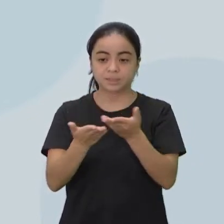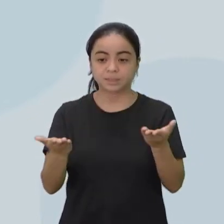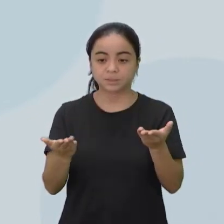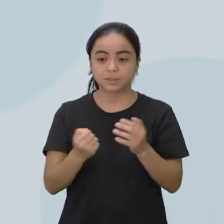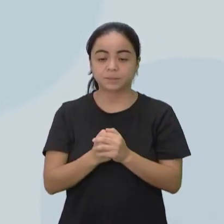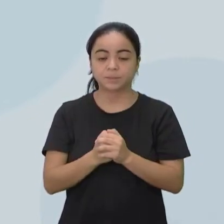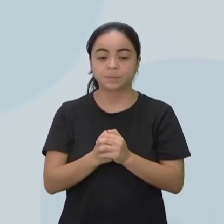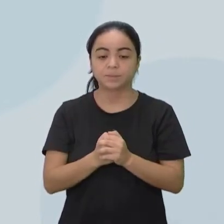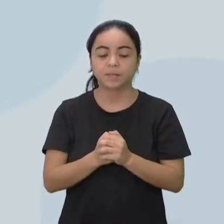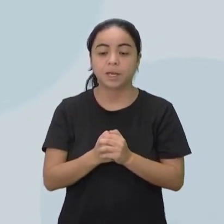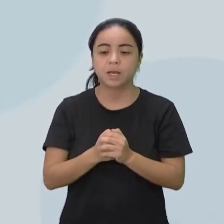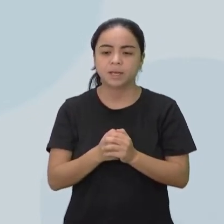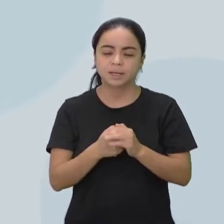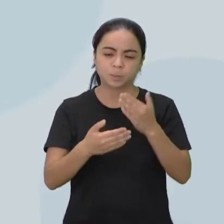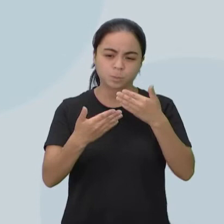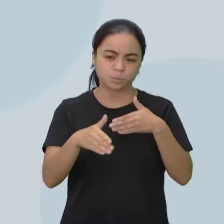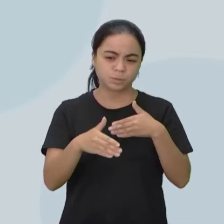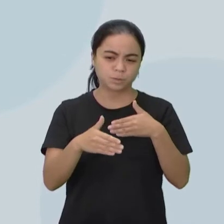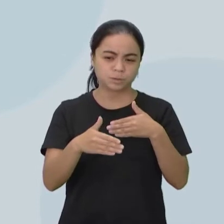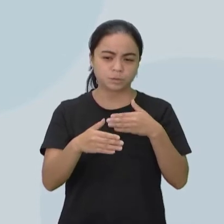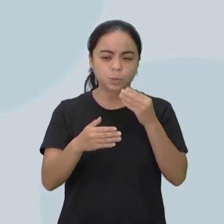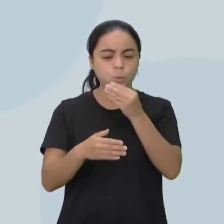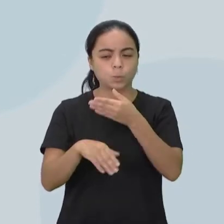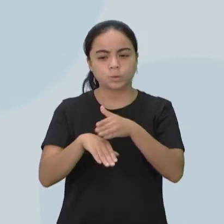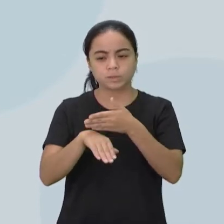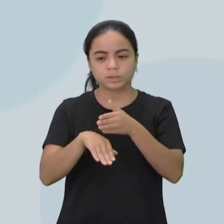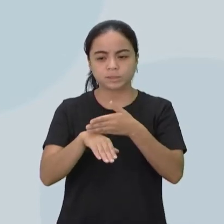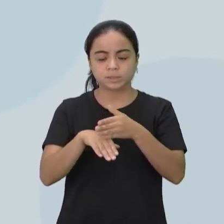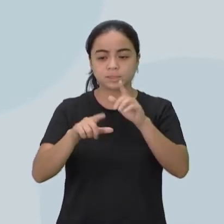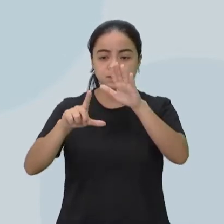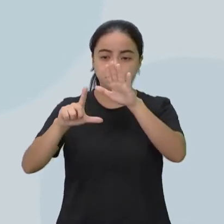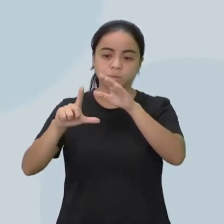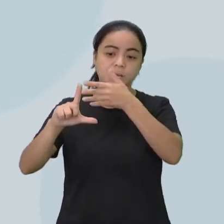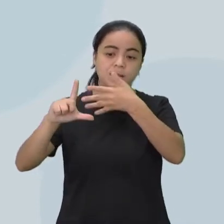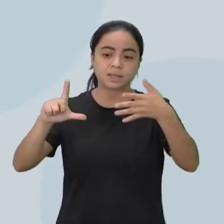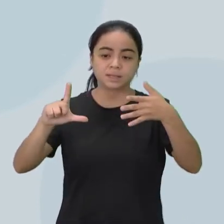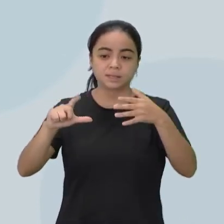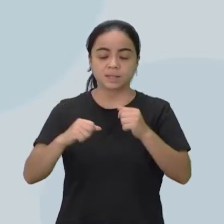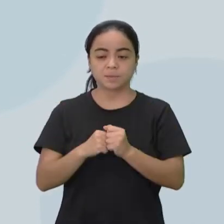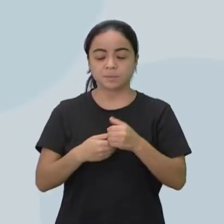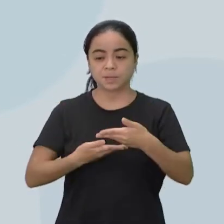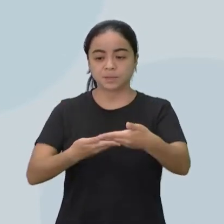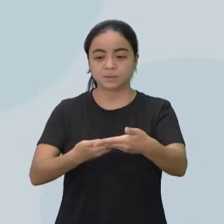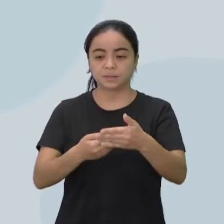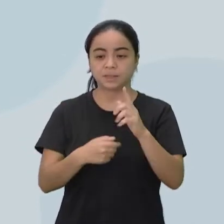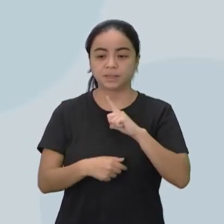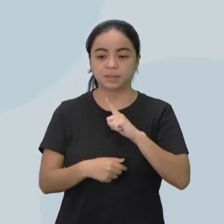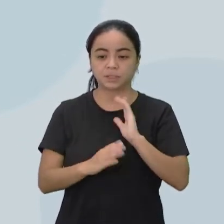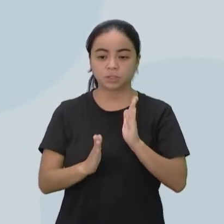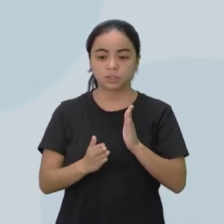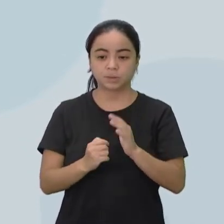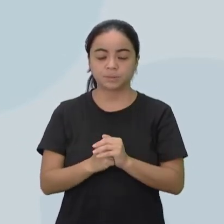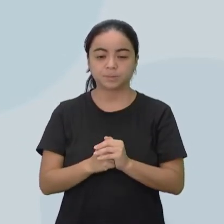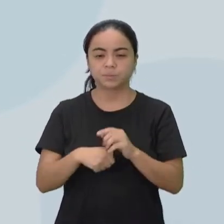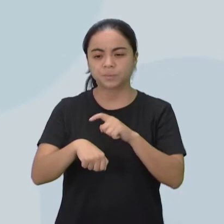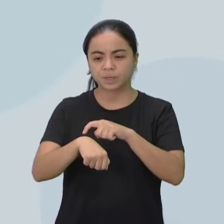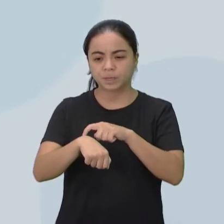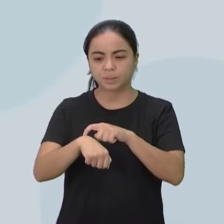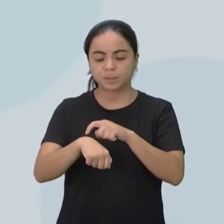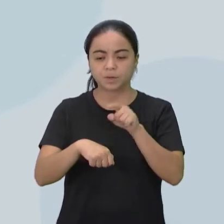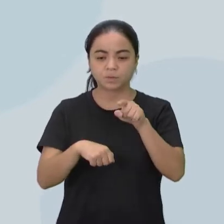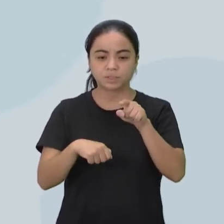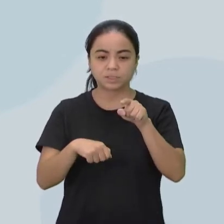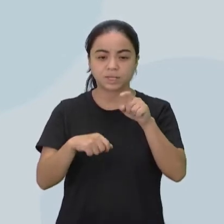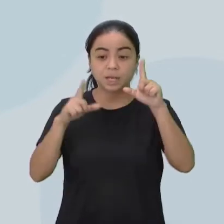que provavelmente o exercício, a tabela, alguma coisa já vai dar para você esses valores. Eu vou deixar mais um tempinho, você tira um